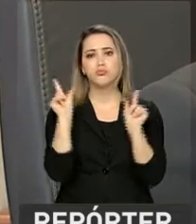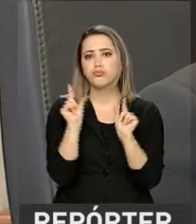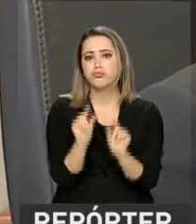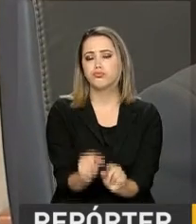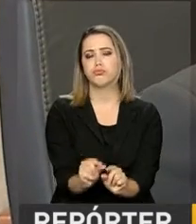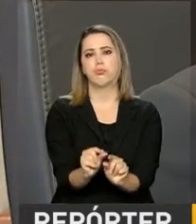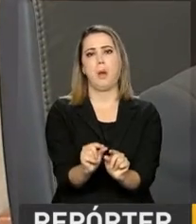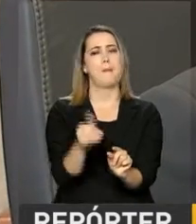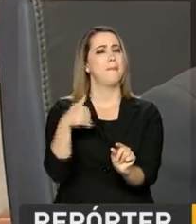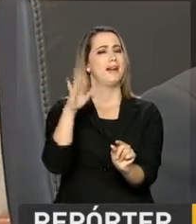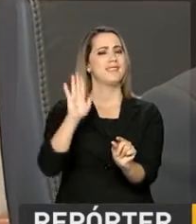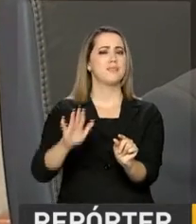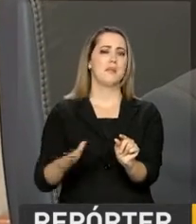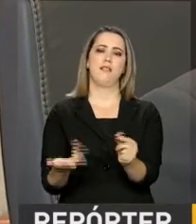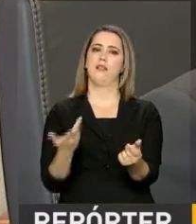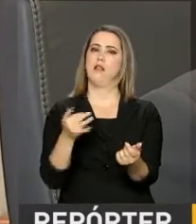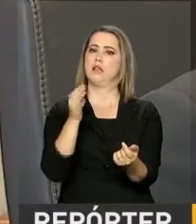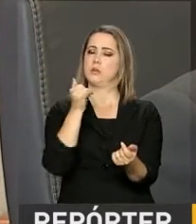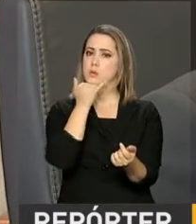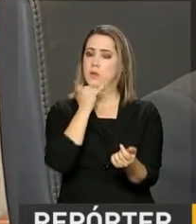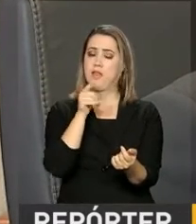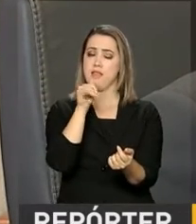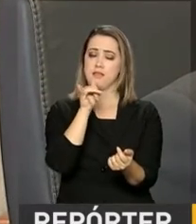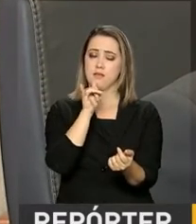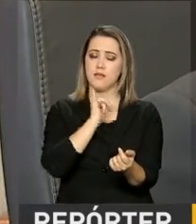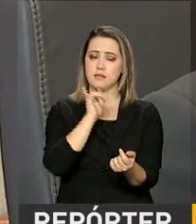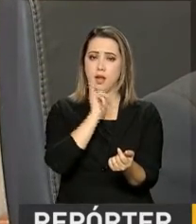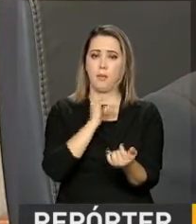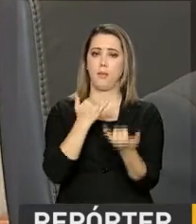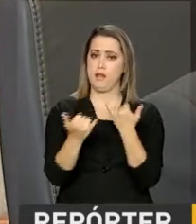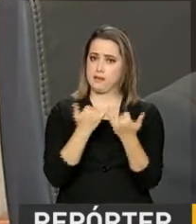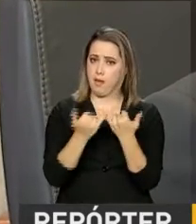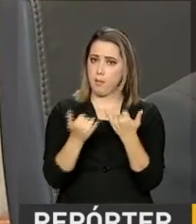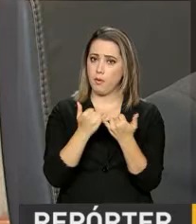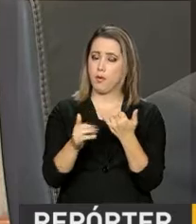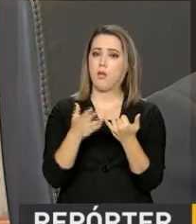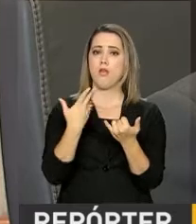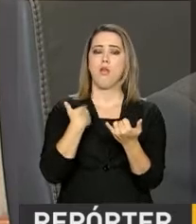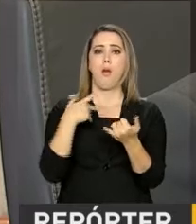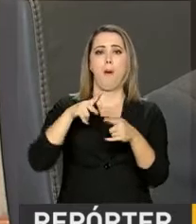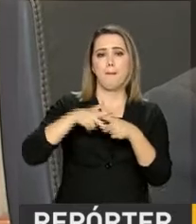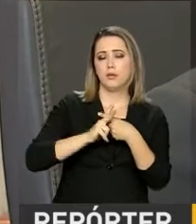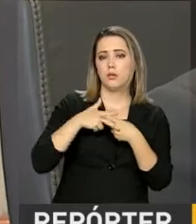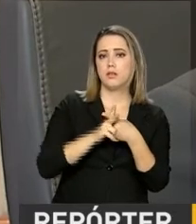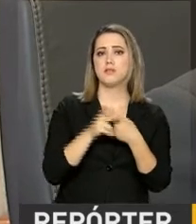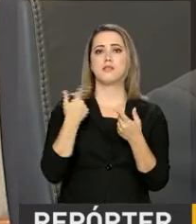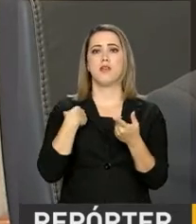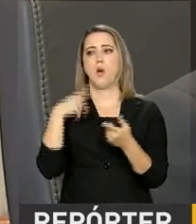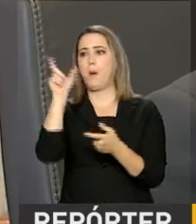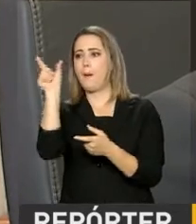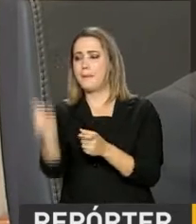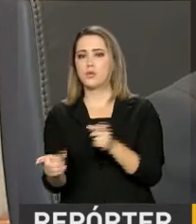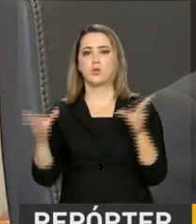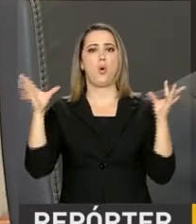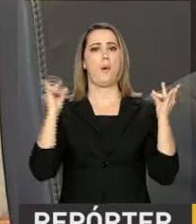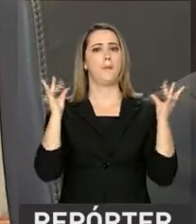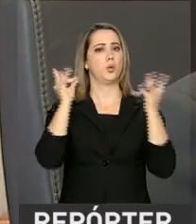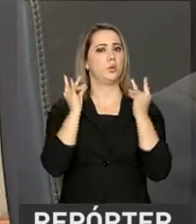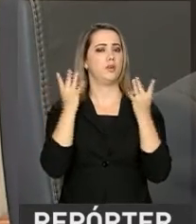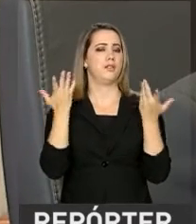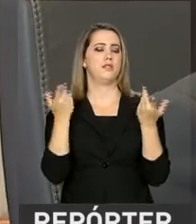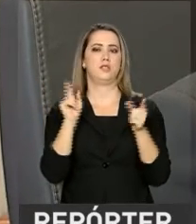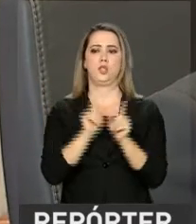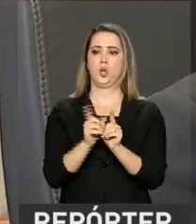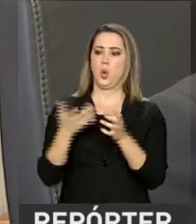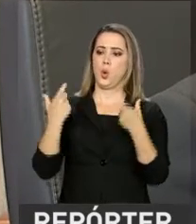influências como manutenção de veículos abastecimento contratos de motorista administração de garagens de